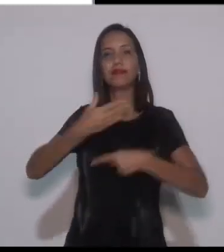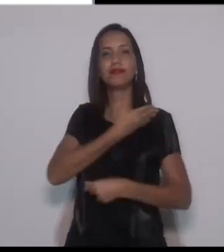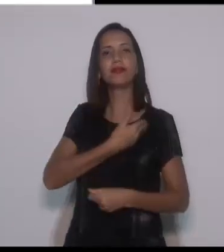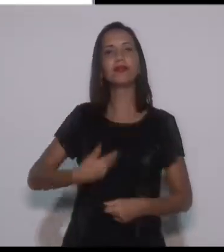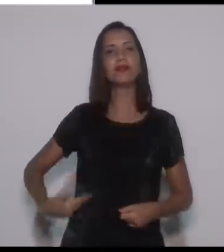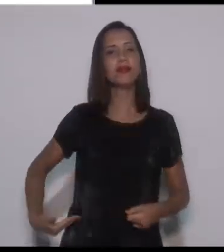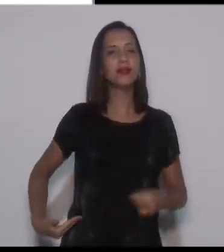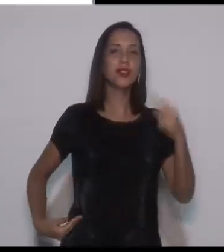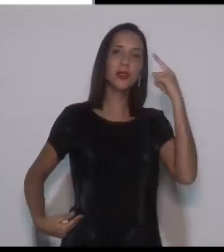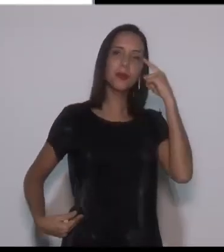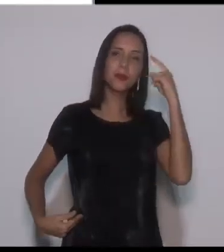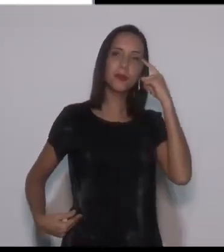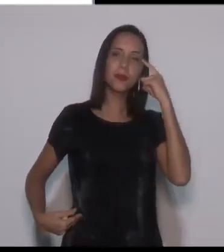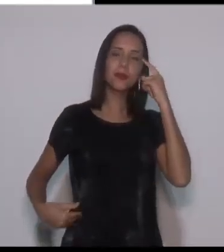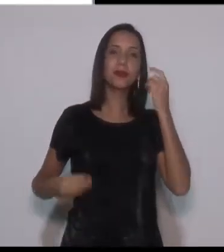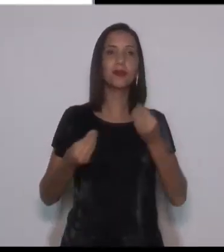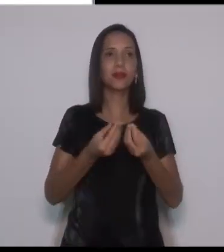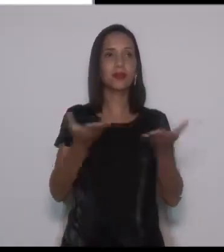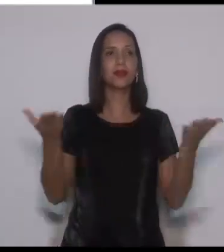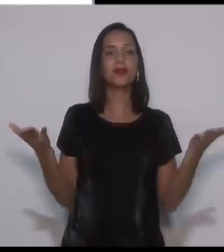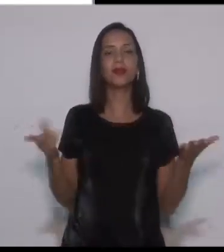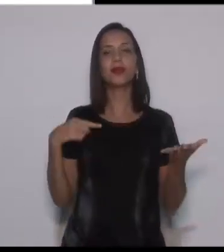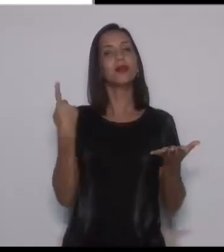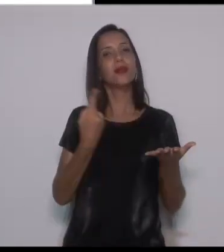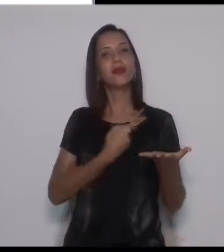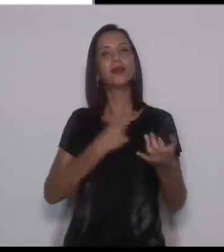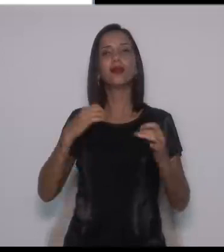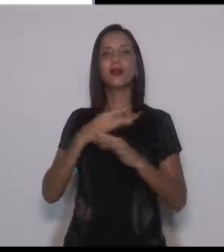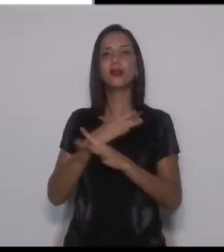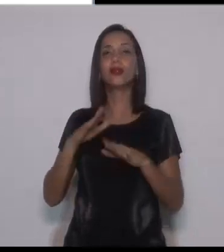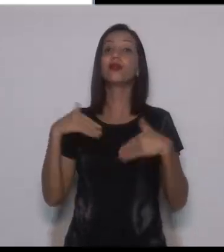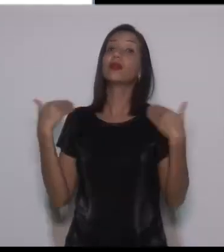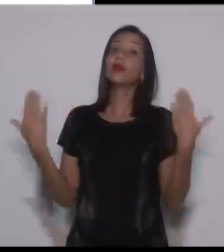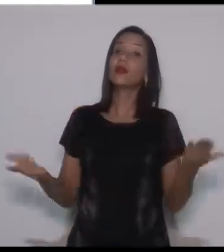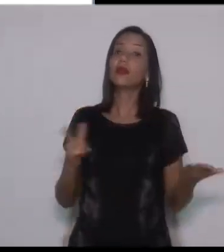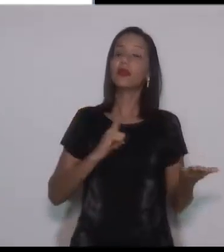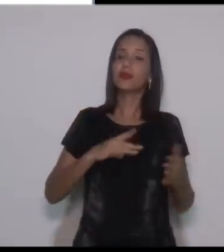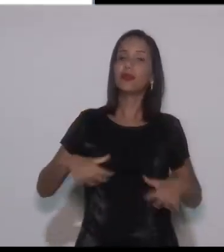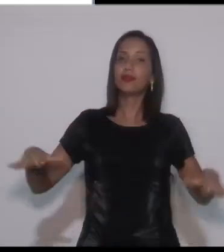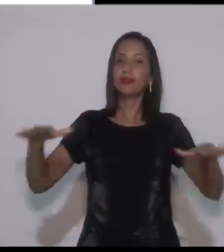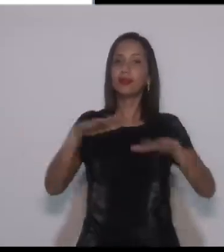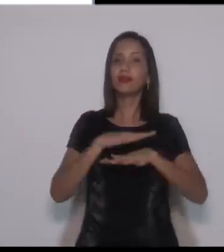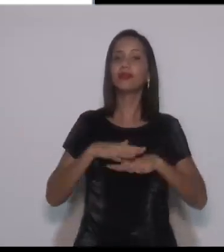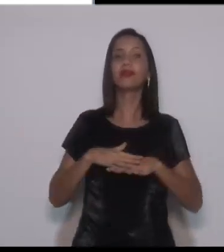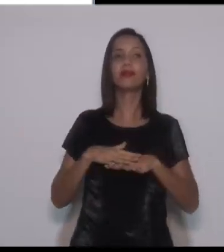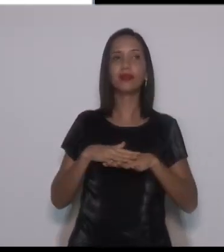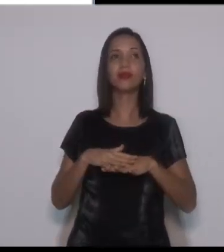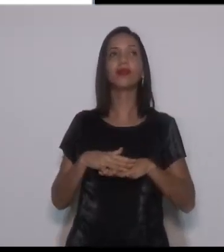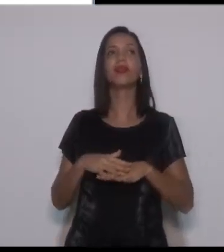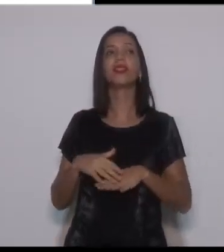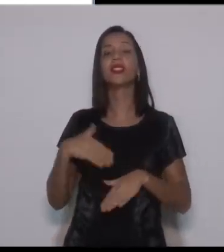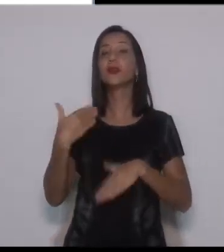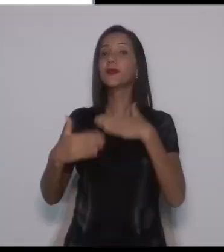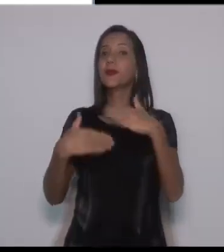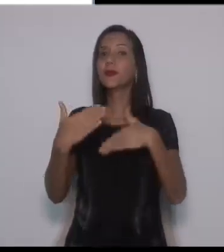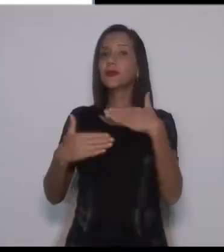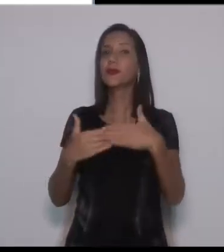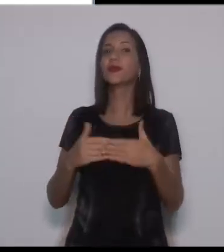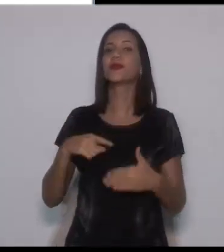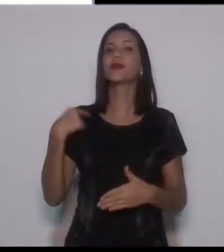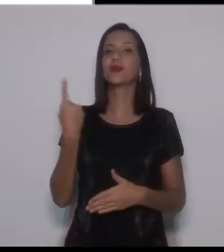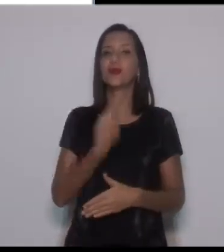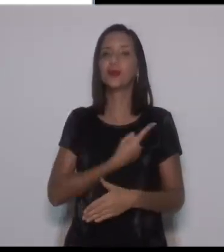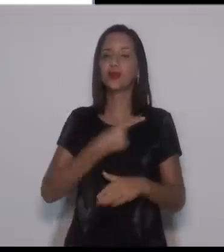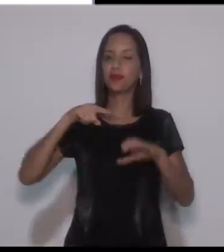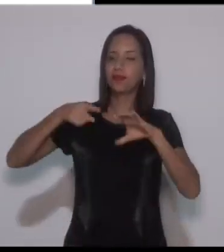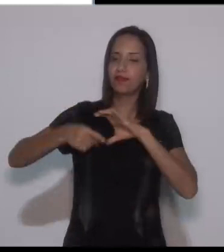e aí a gente trazer para a nossa cidade, né? Eu faço essa pergunta. Qual que é o cenário dentro do Sudeste aí? Quanto que estão na nossa linha de